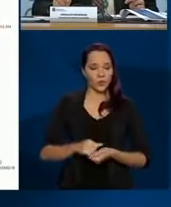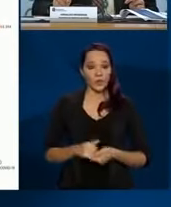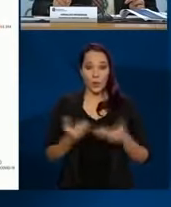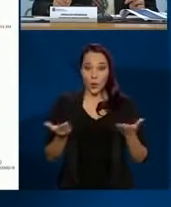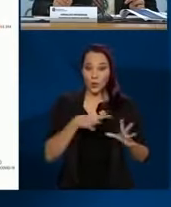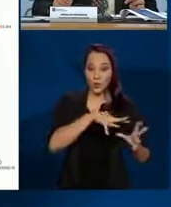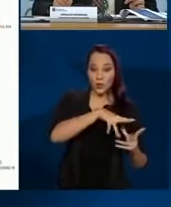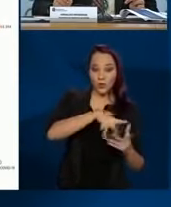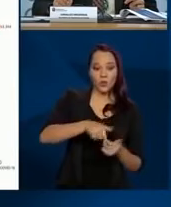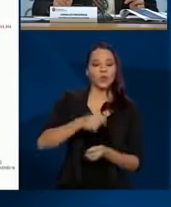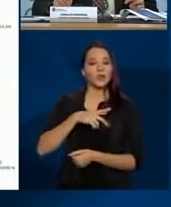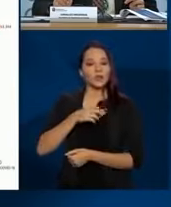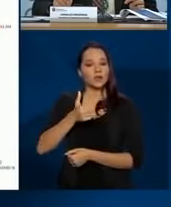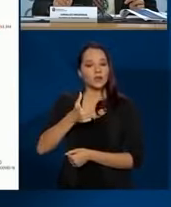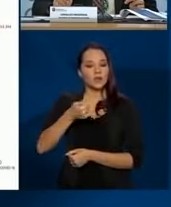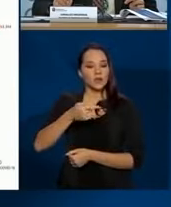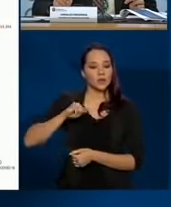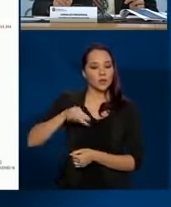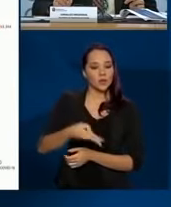hoje